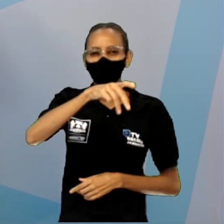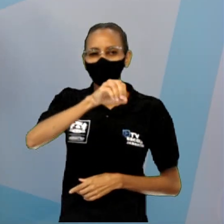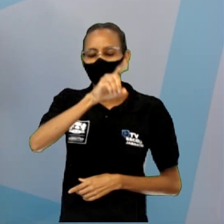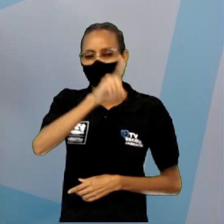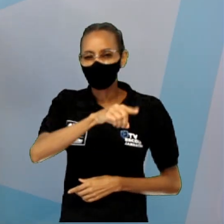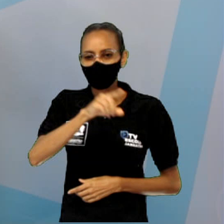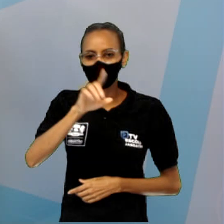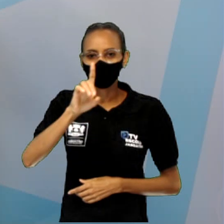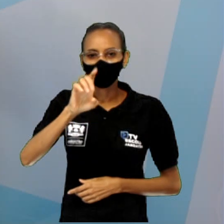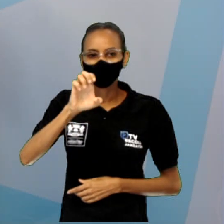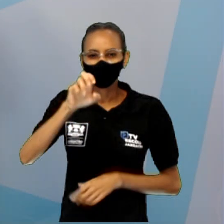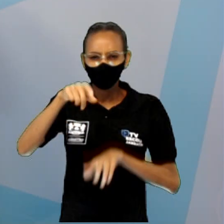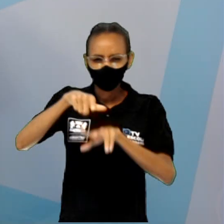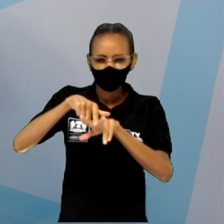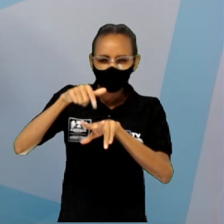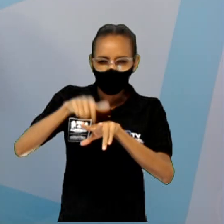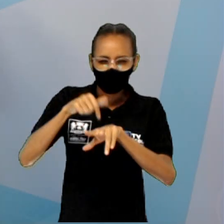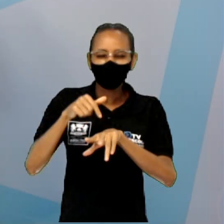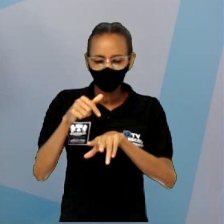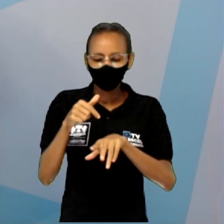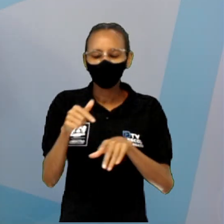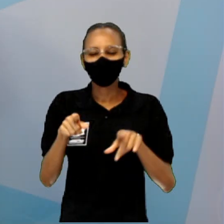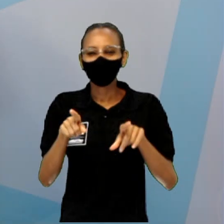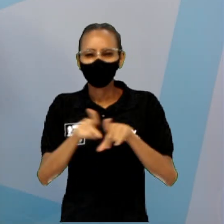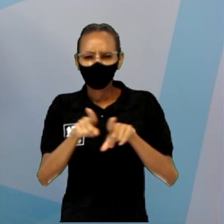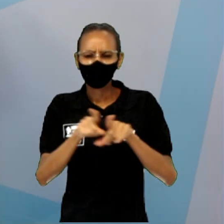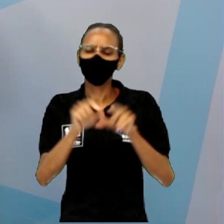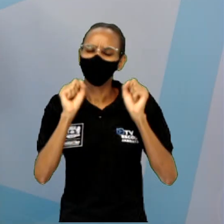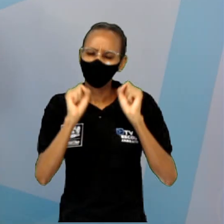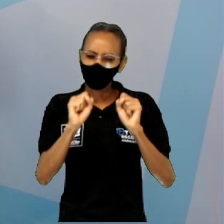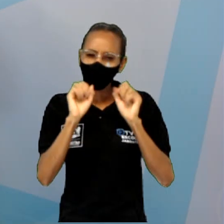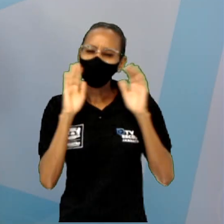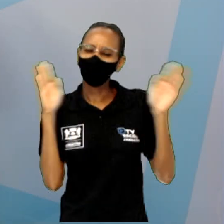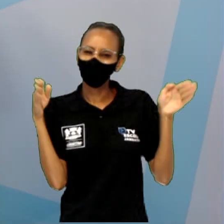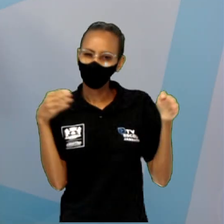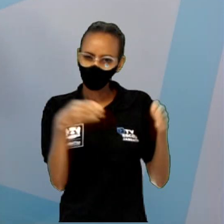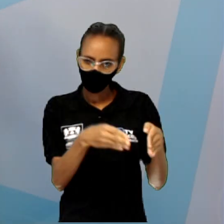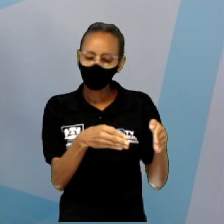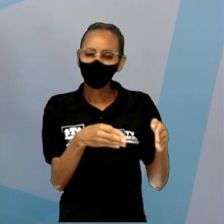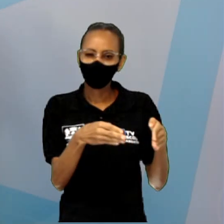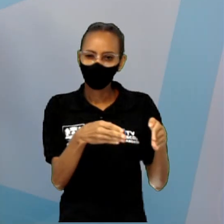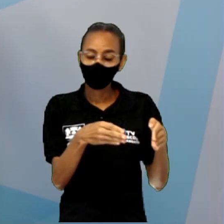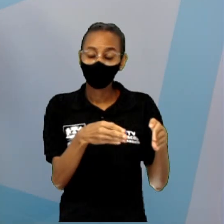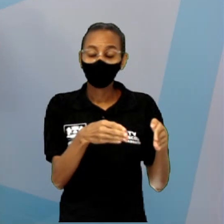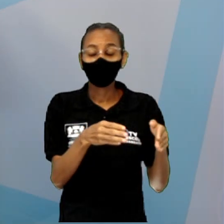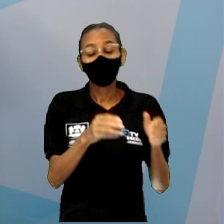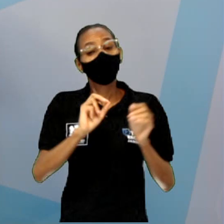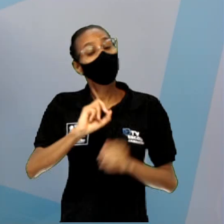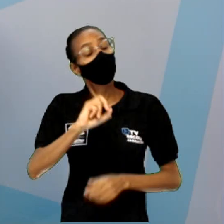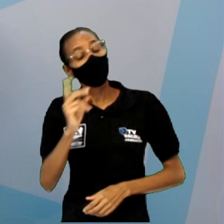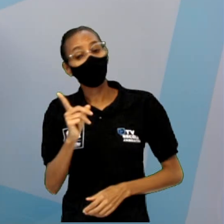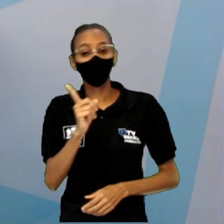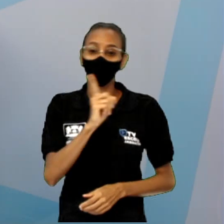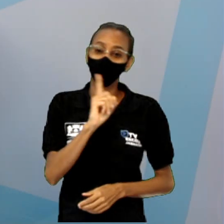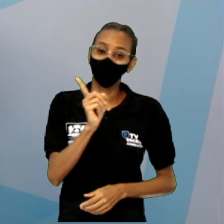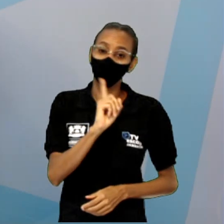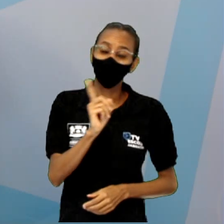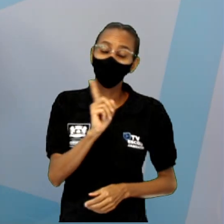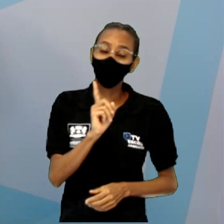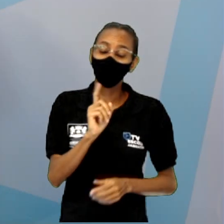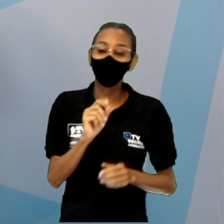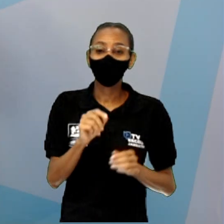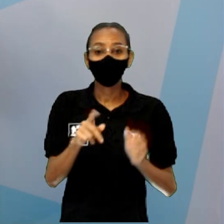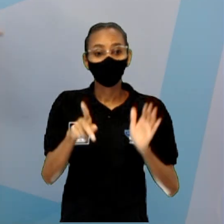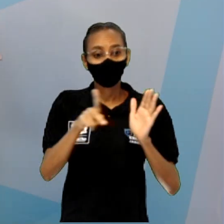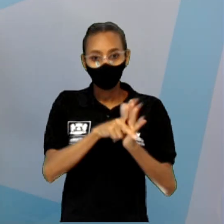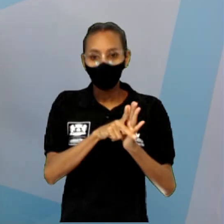são exercícios que nós podemos fazer de maneira isolada, que pode ser ou não, que estão presentes